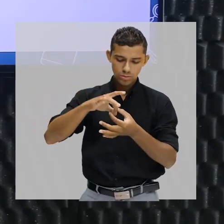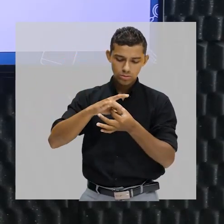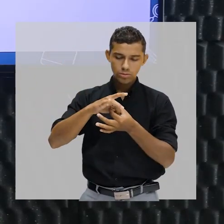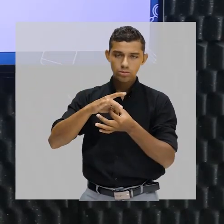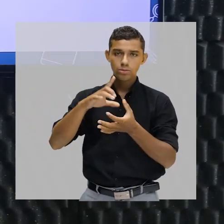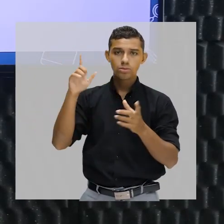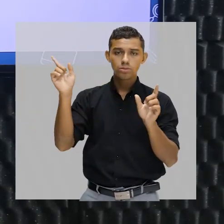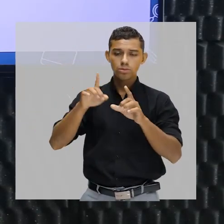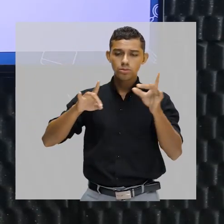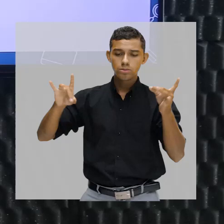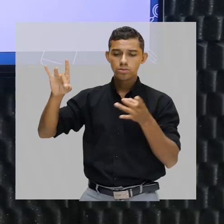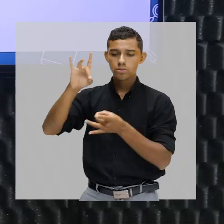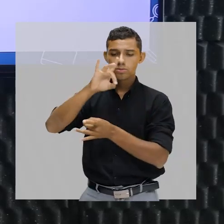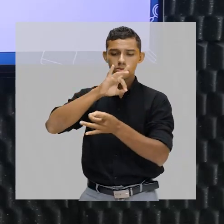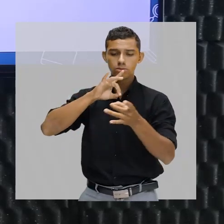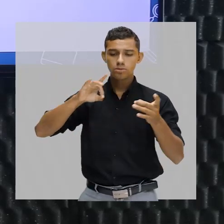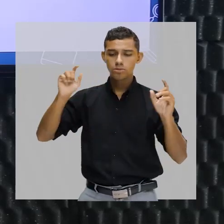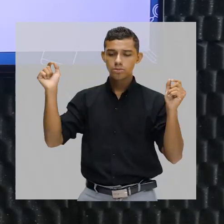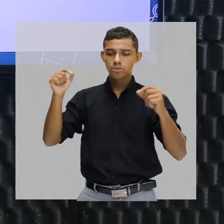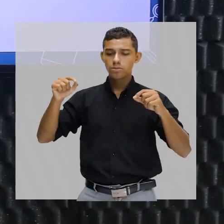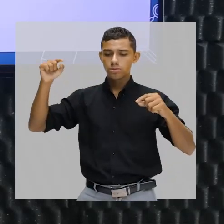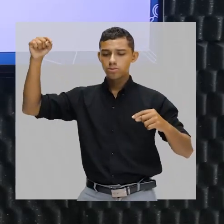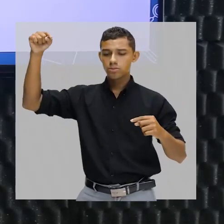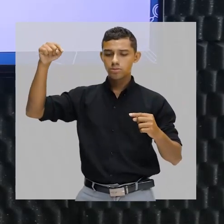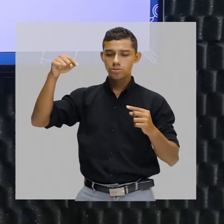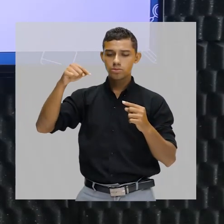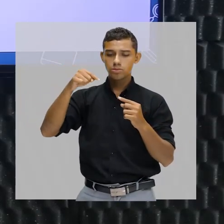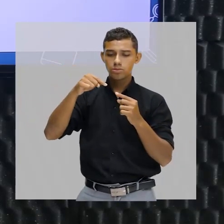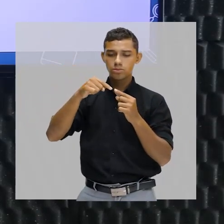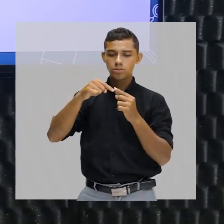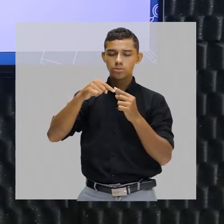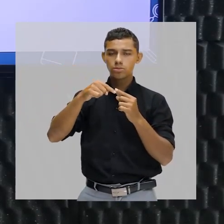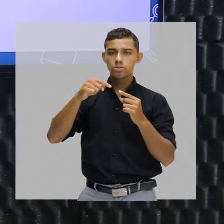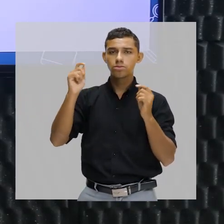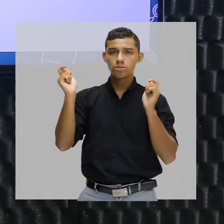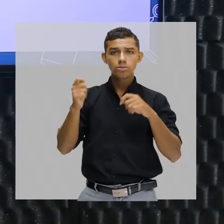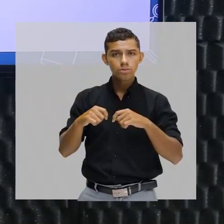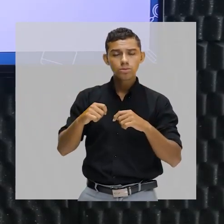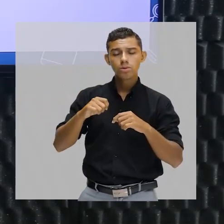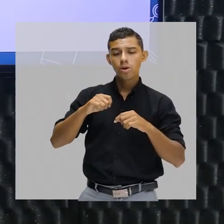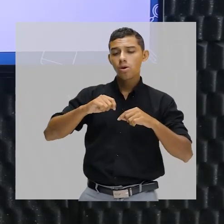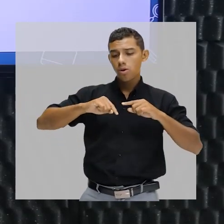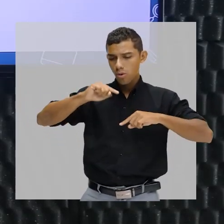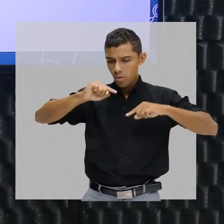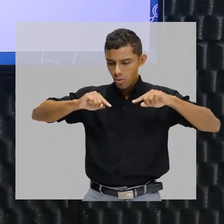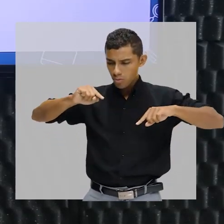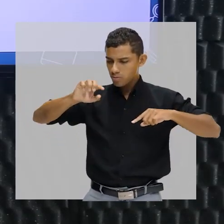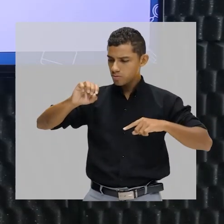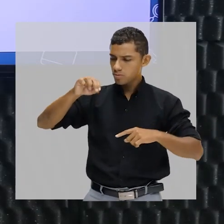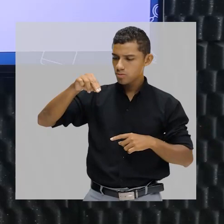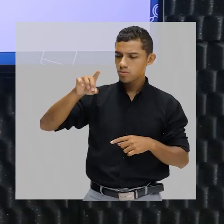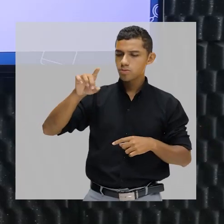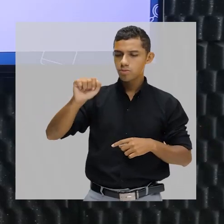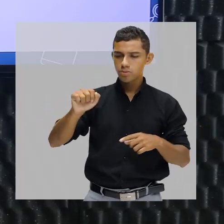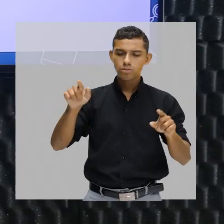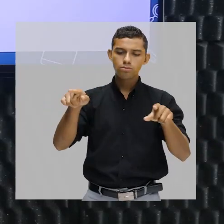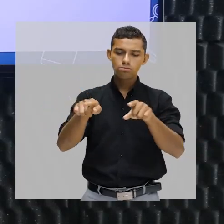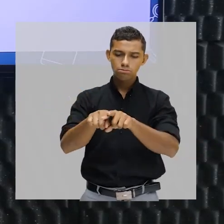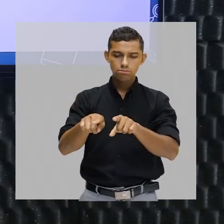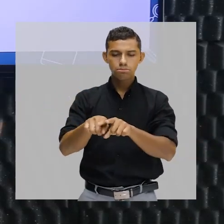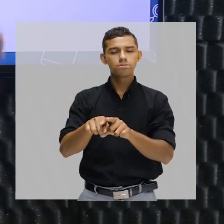aí é, a reflexão desse tipo de onda para a Terra, tá ok? Logicamente